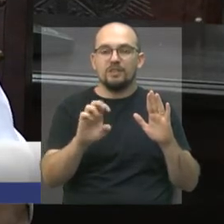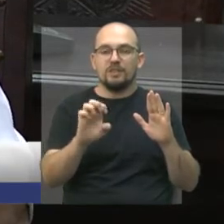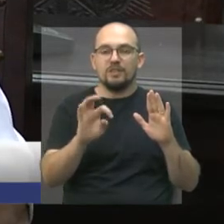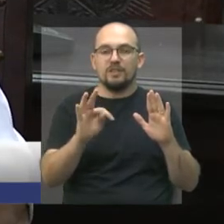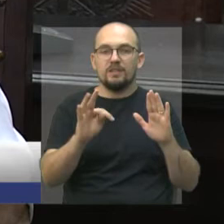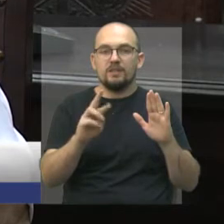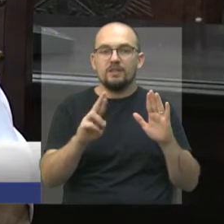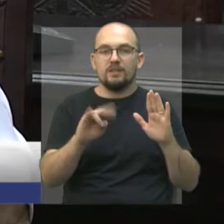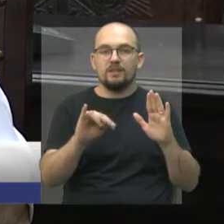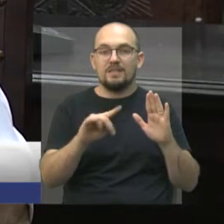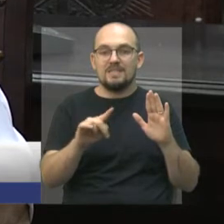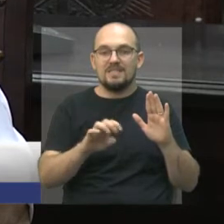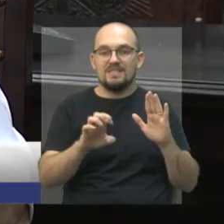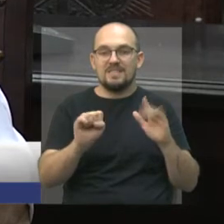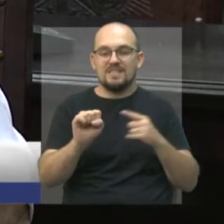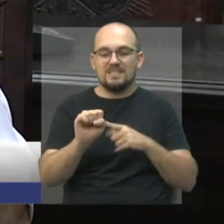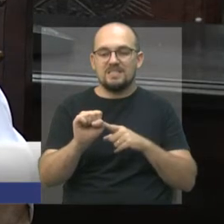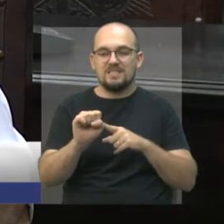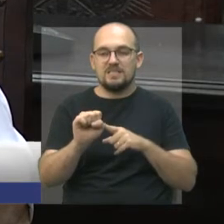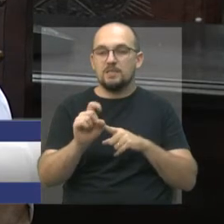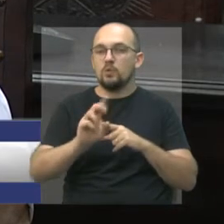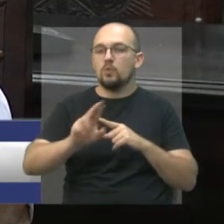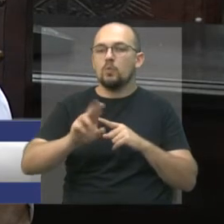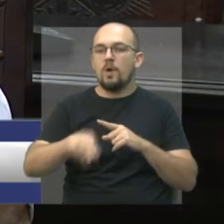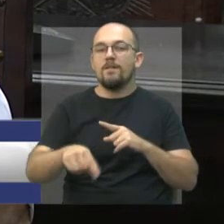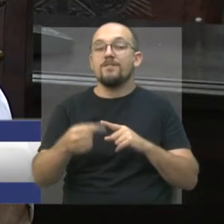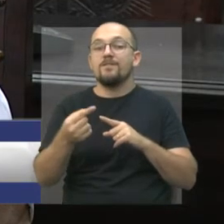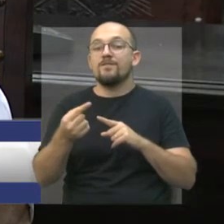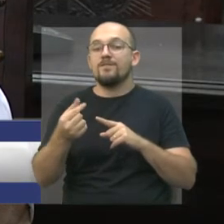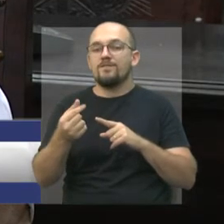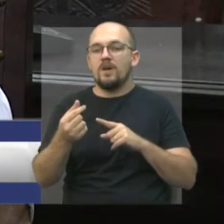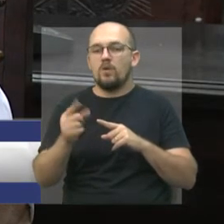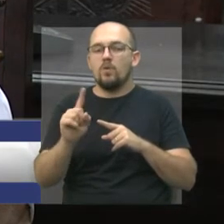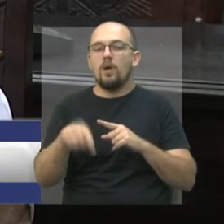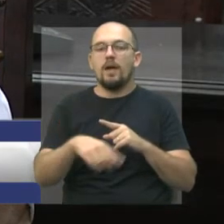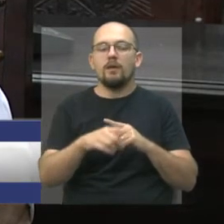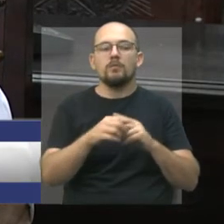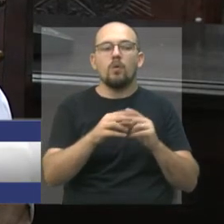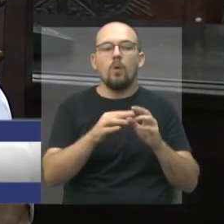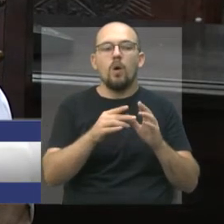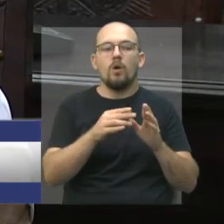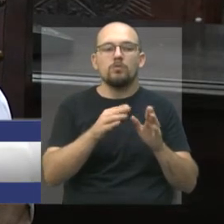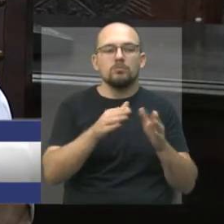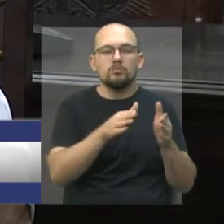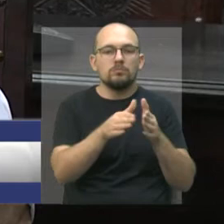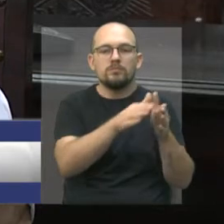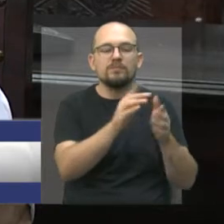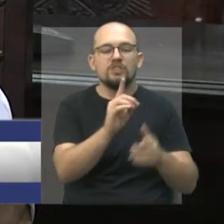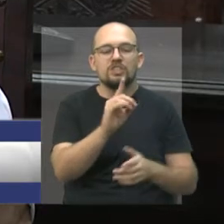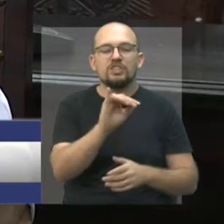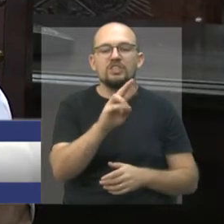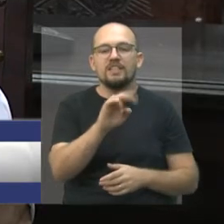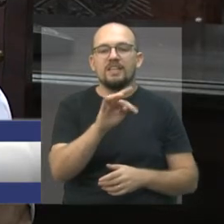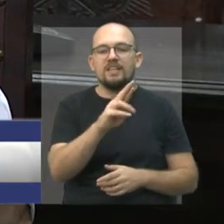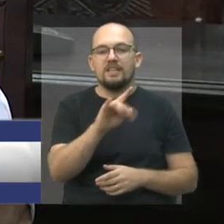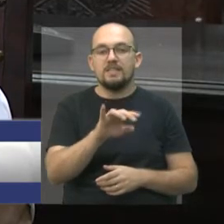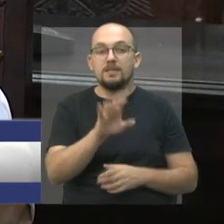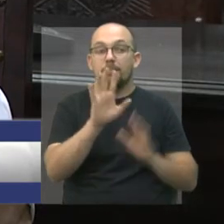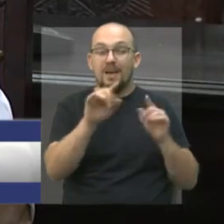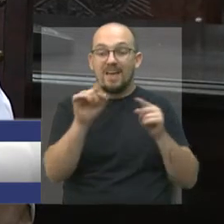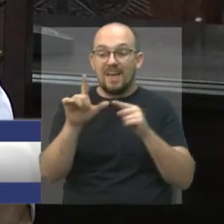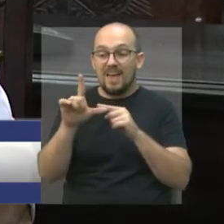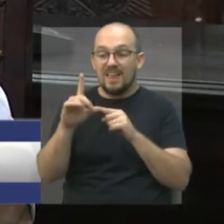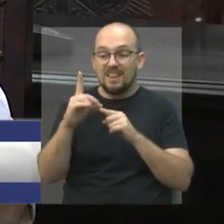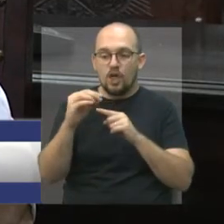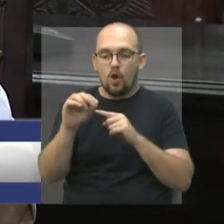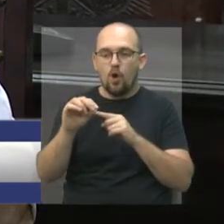valores. As justificativas orçamentárias, a LDO, ela não é necessariamente, ela